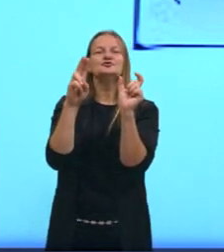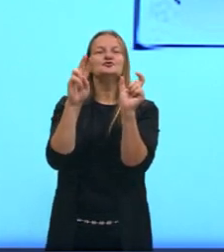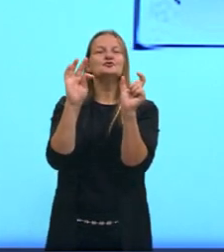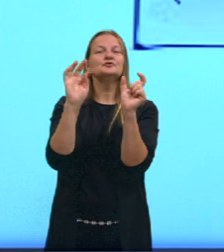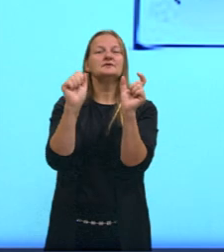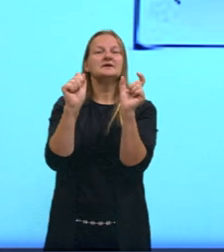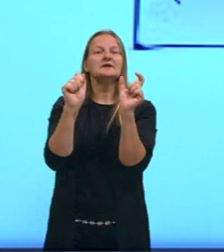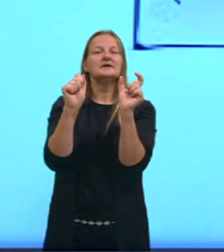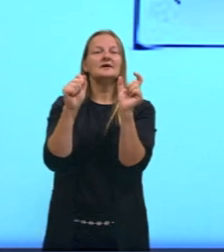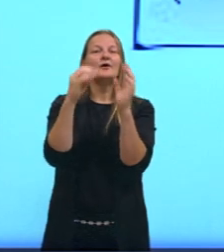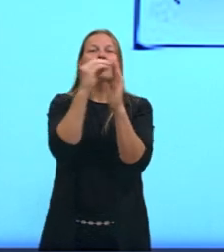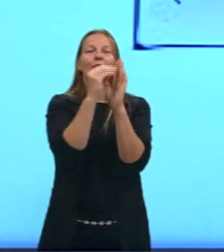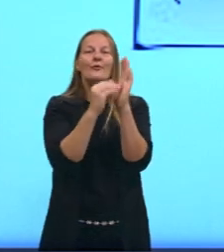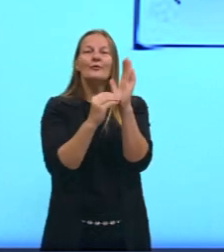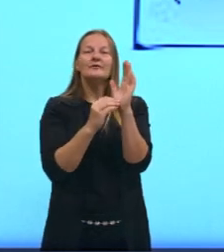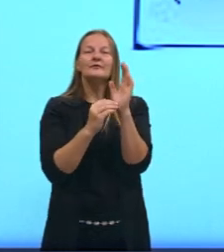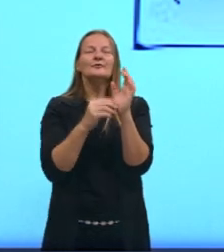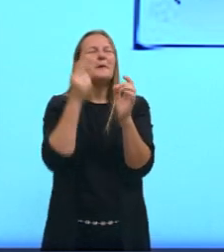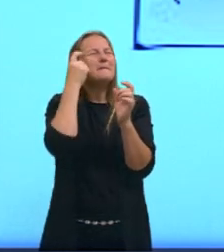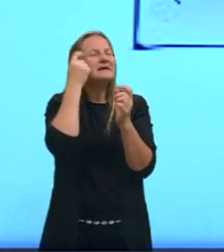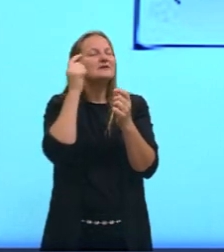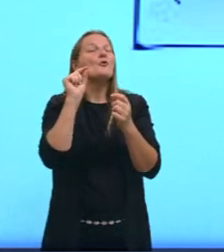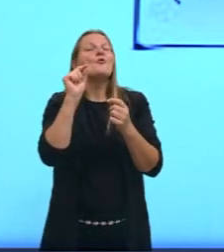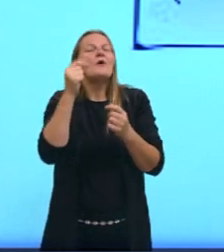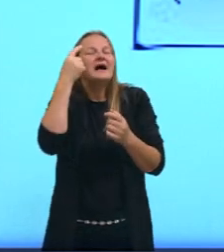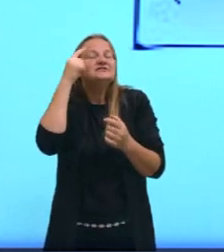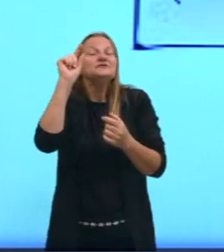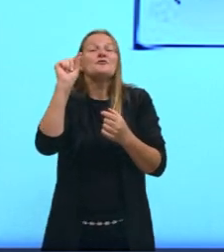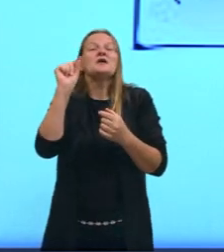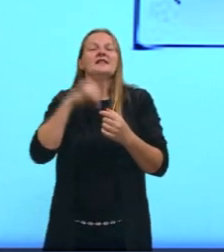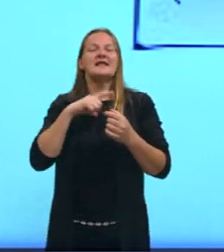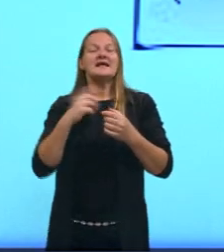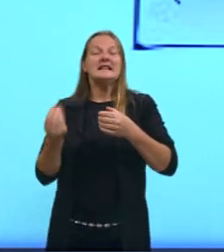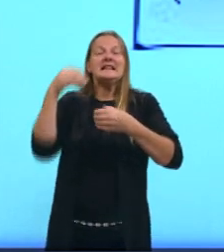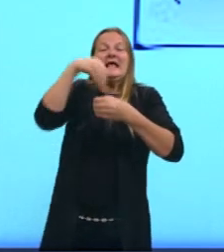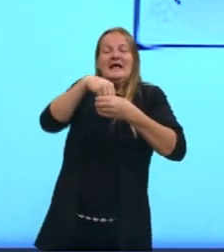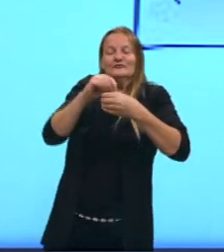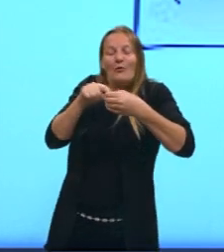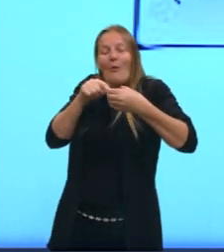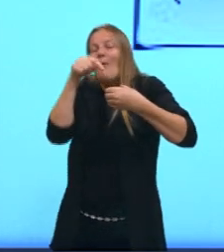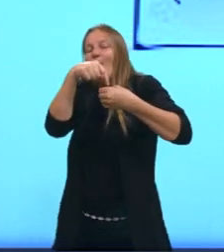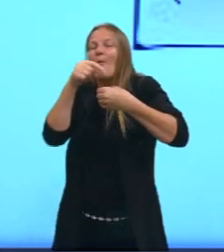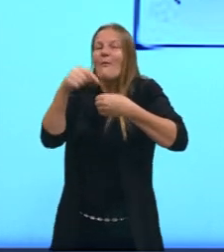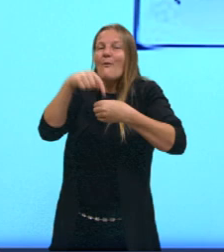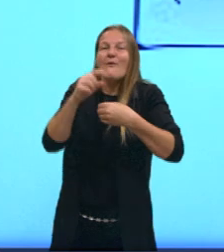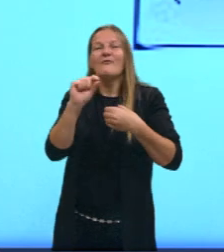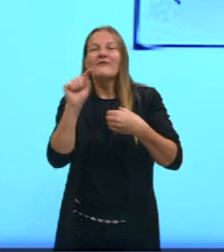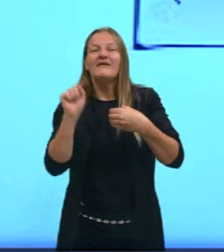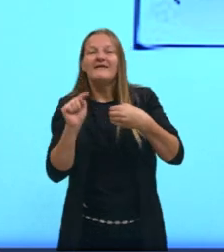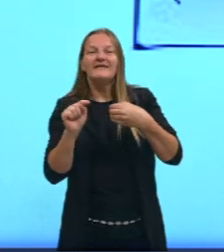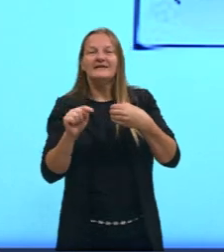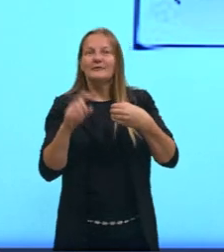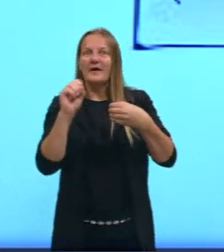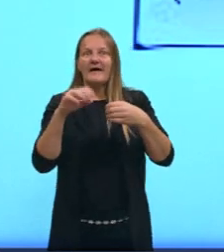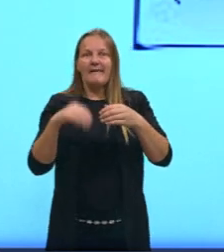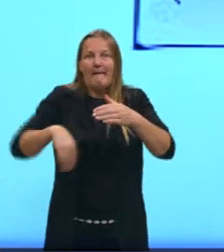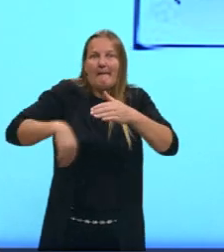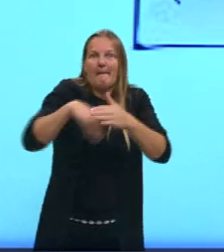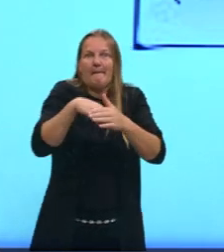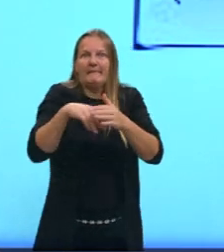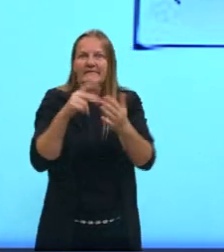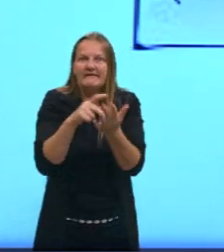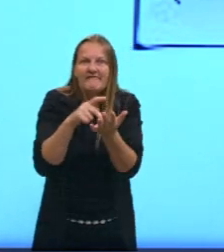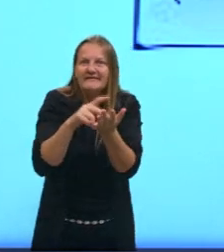o conteúdo do copo né adivinha o conteúdo do copo não é literalmente